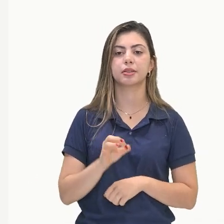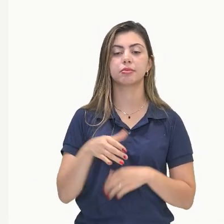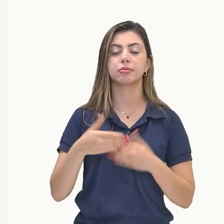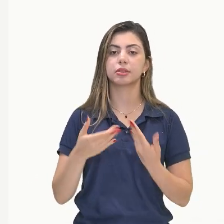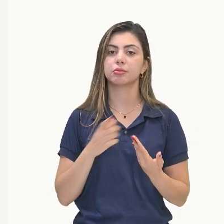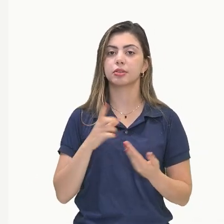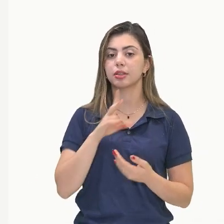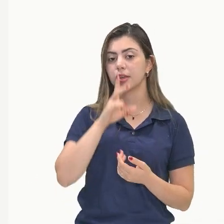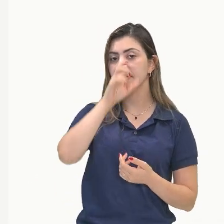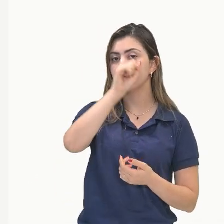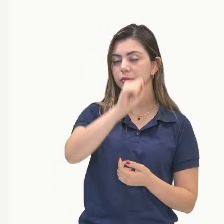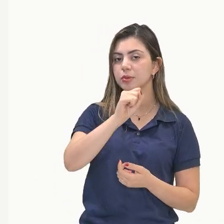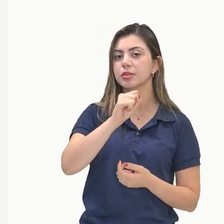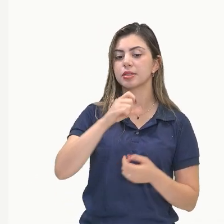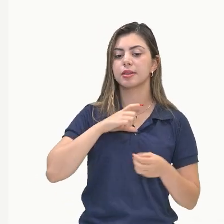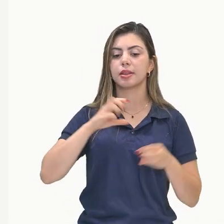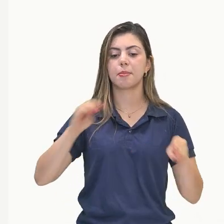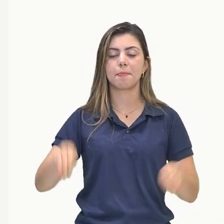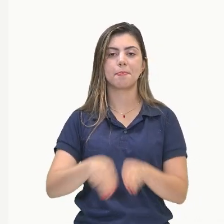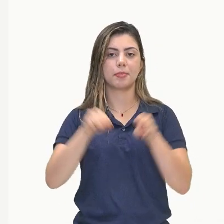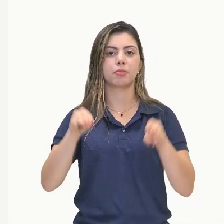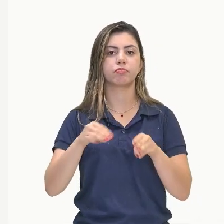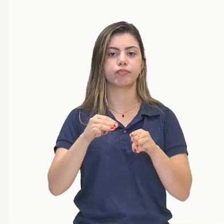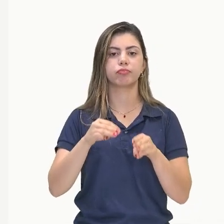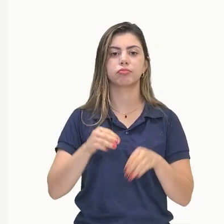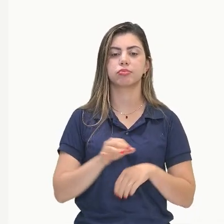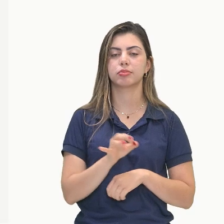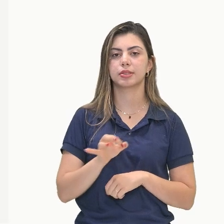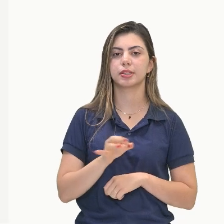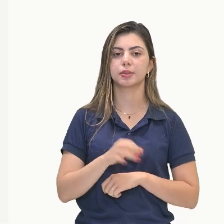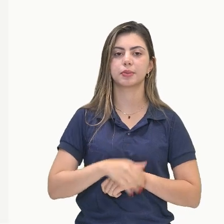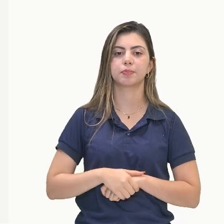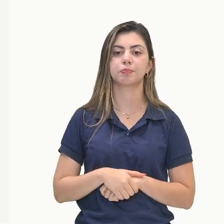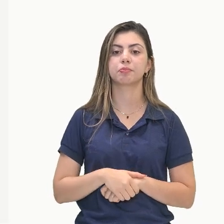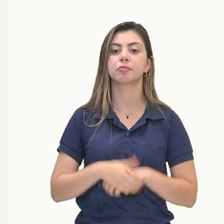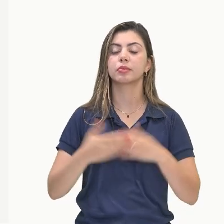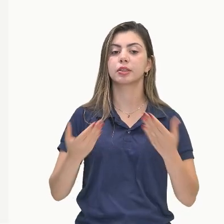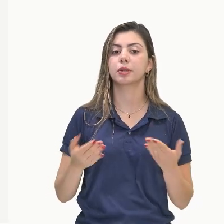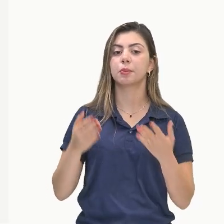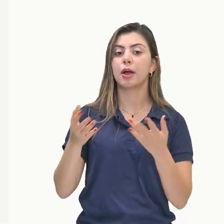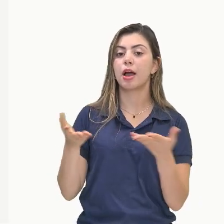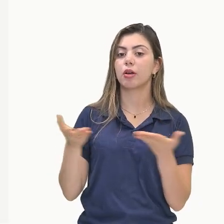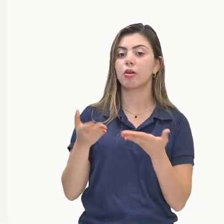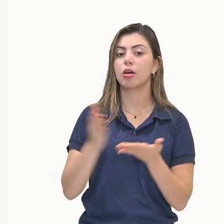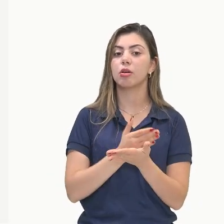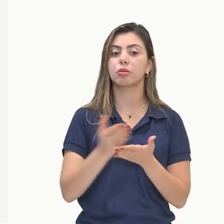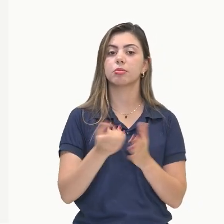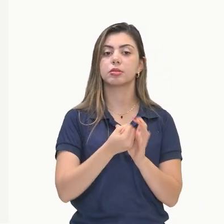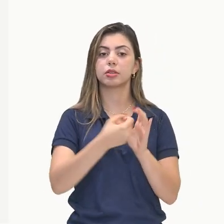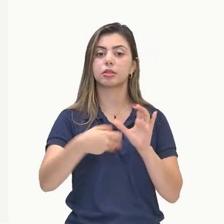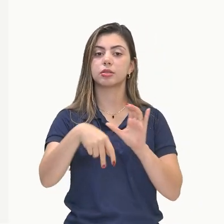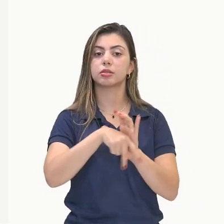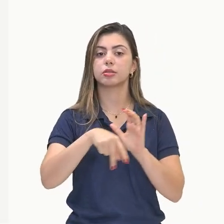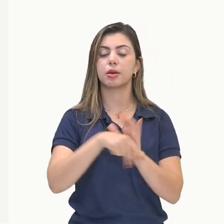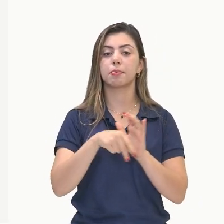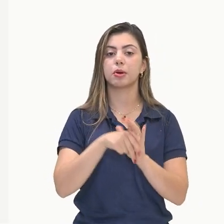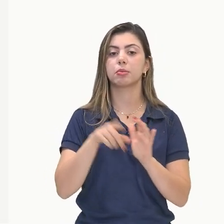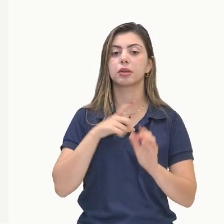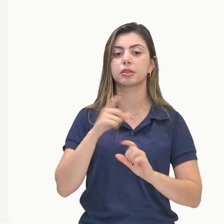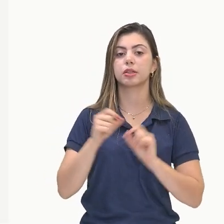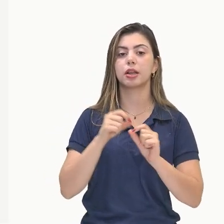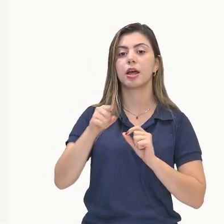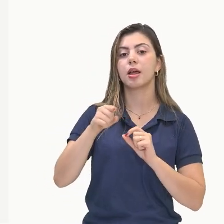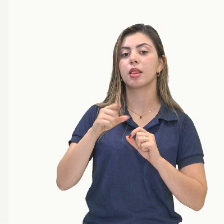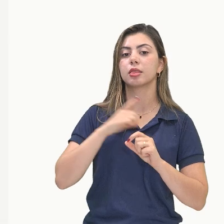força de Lorentz, como nós vimos aí no vídeo. Observe que as características da força magnética sobre uma carga em